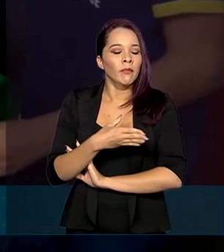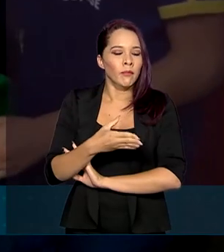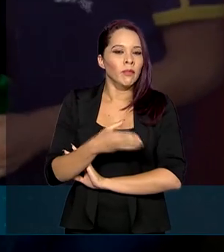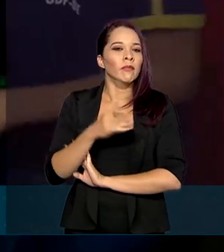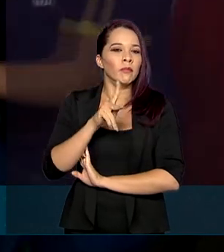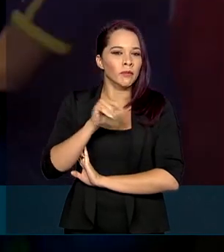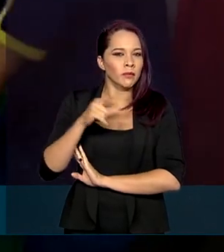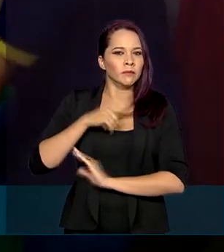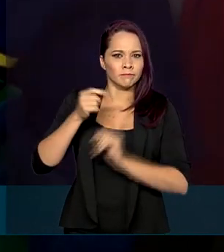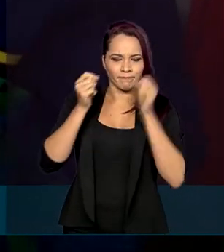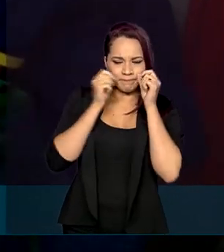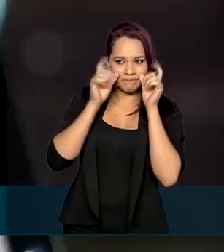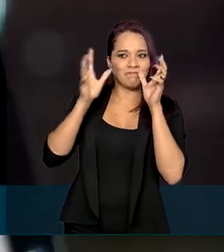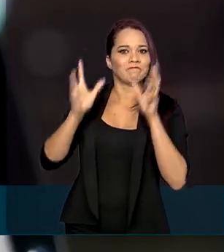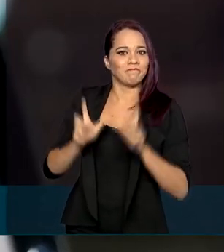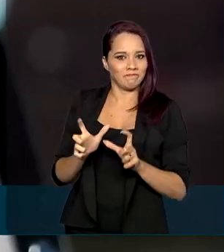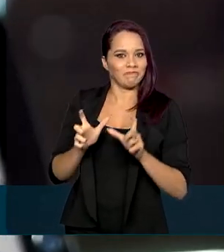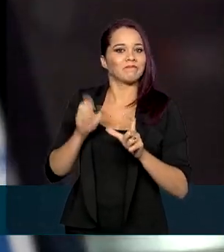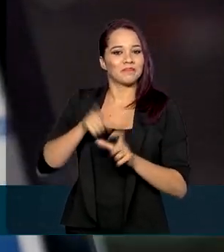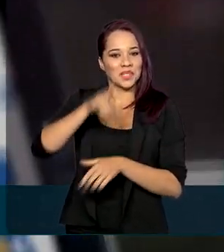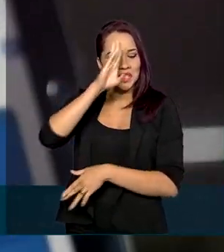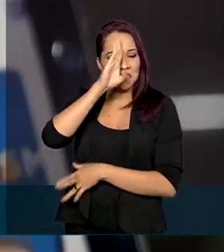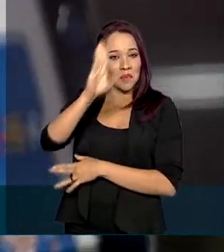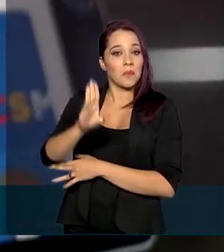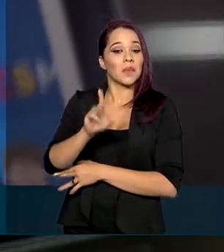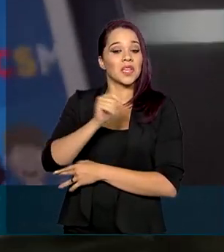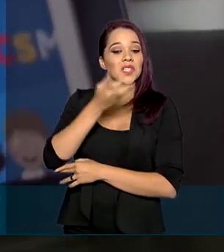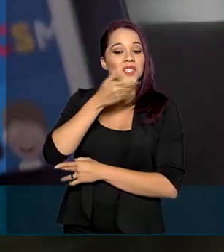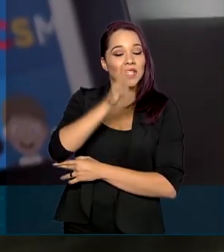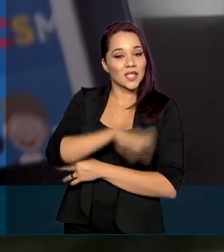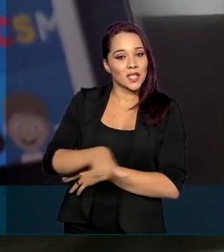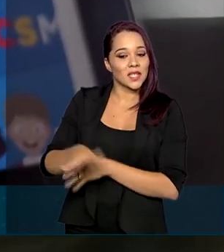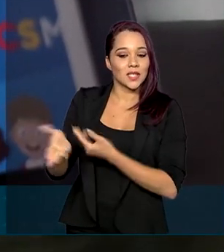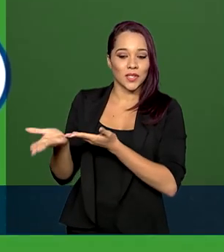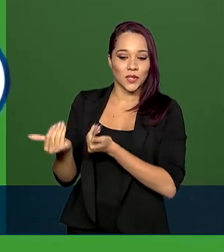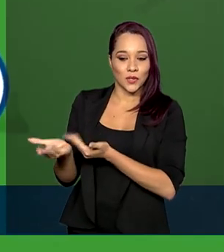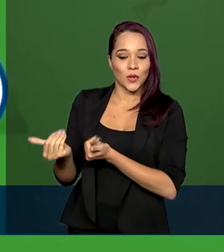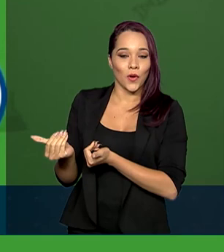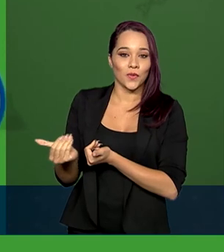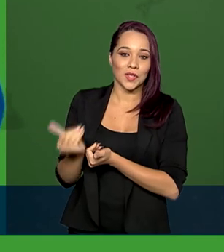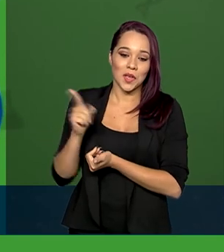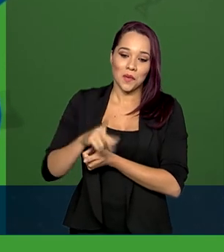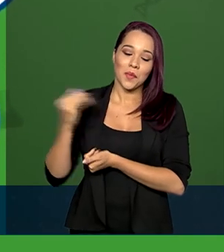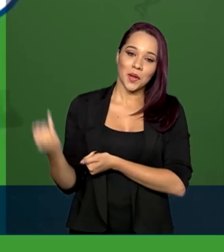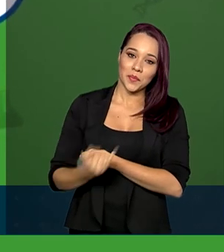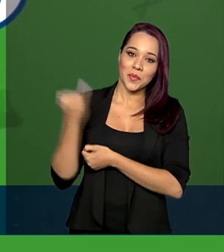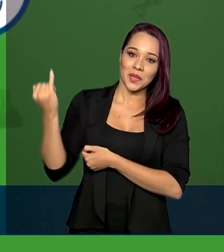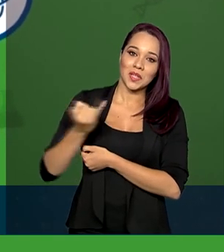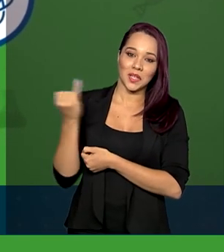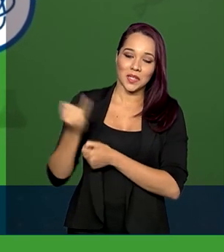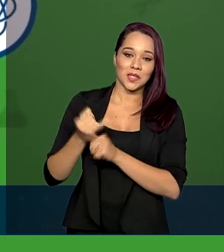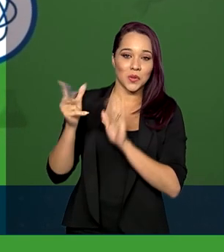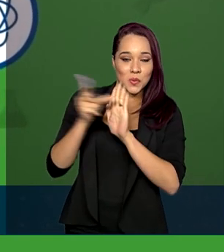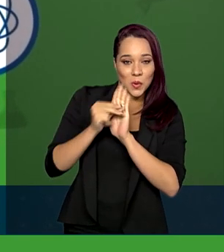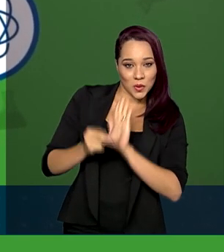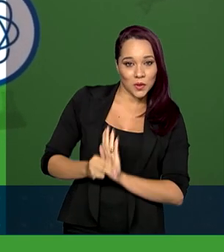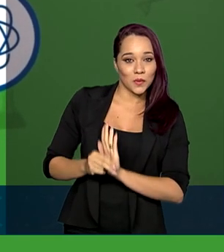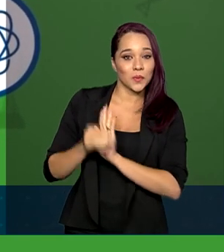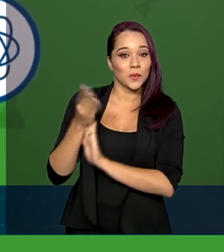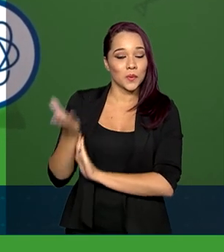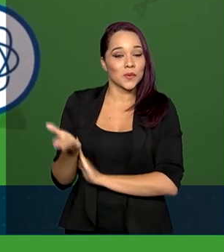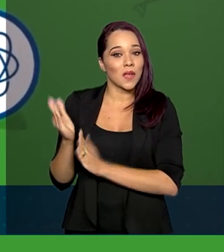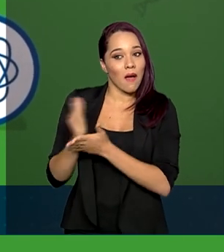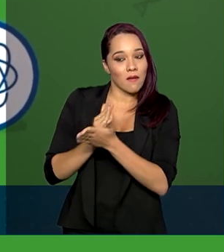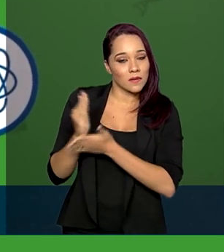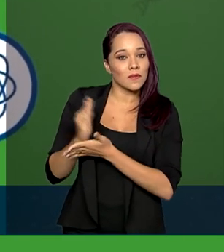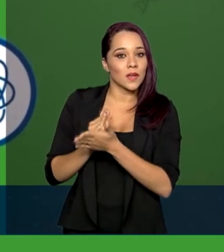vão chamar a atenção principalmente de crianças e jovens para a importância dos conteúdos, que muitas